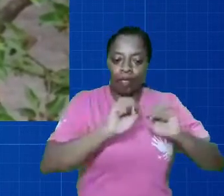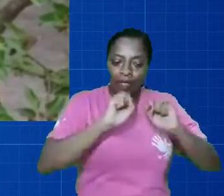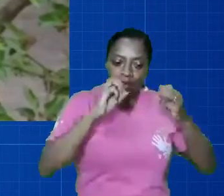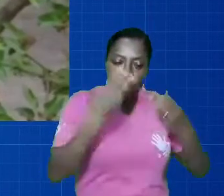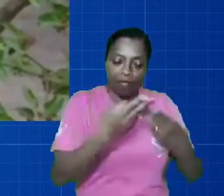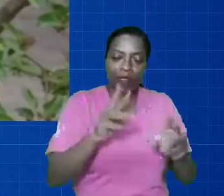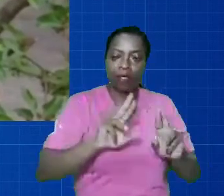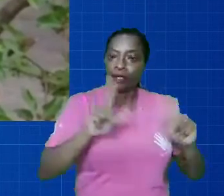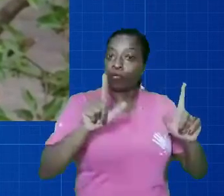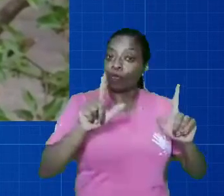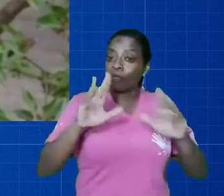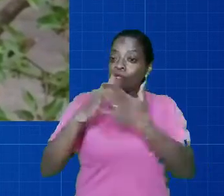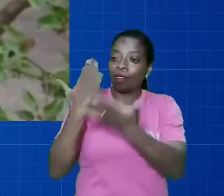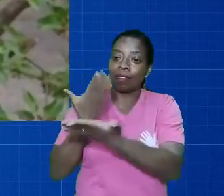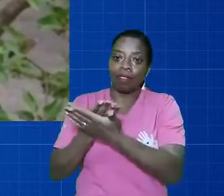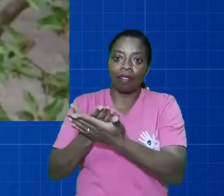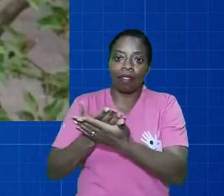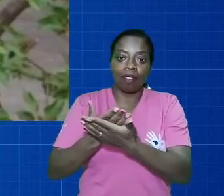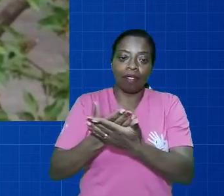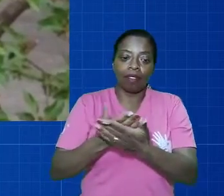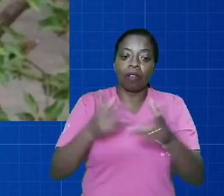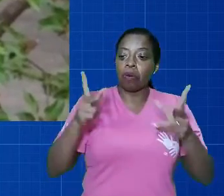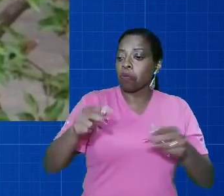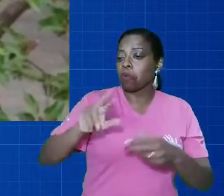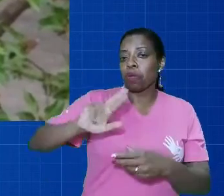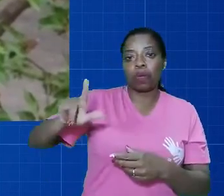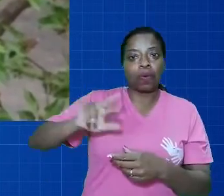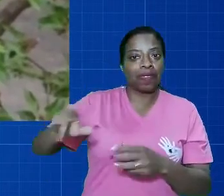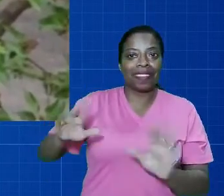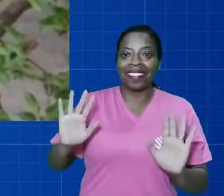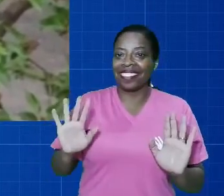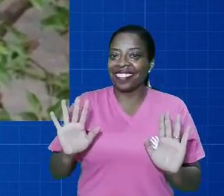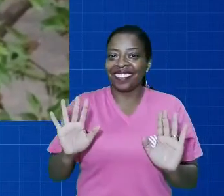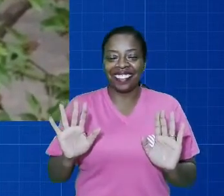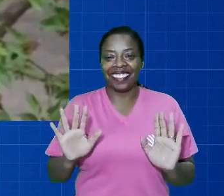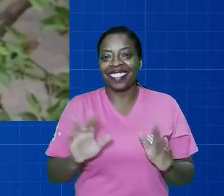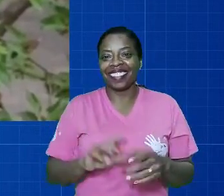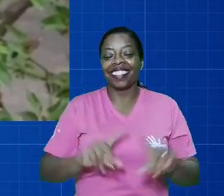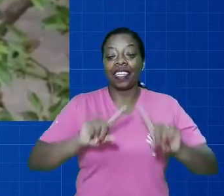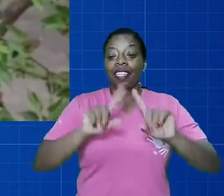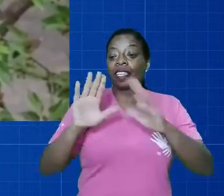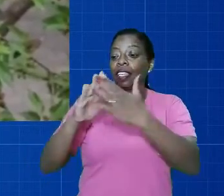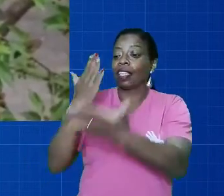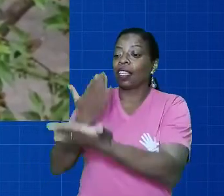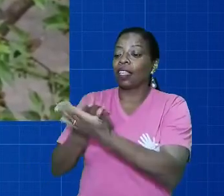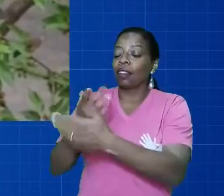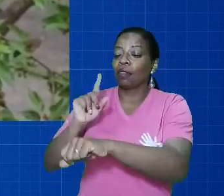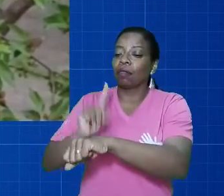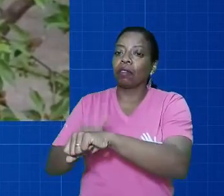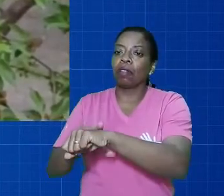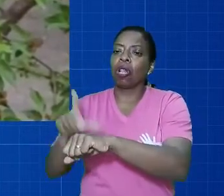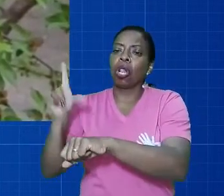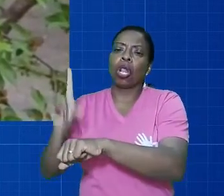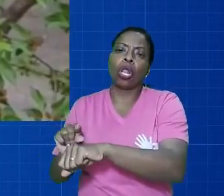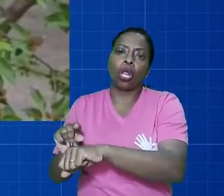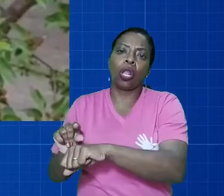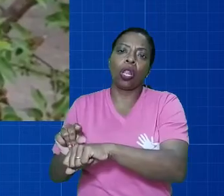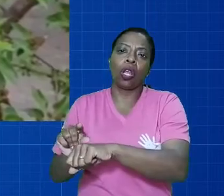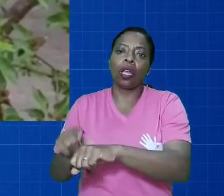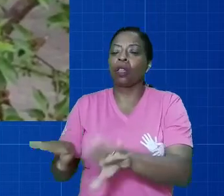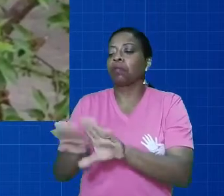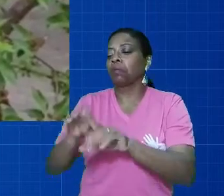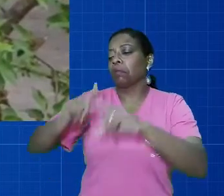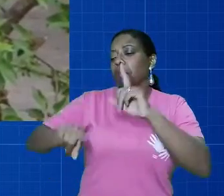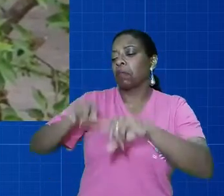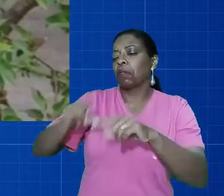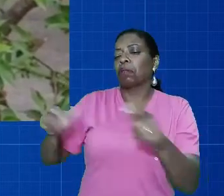tem pouco tempo, até a possibilidade de materiais é diferente. Enquanto que na oficina